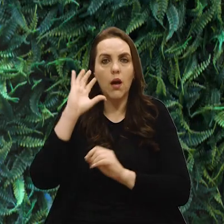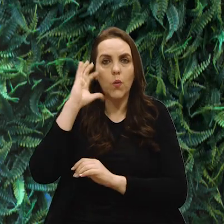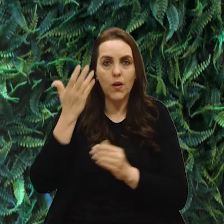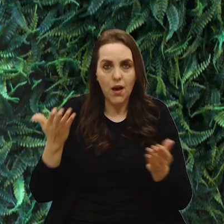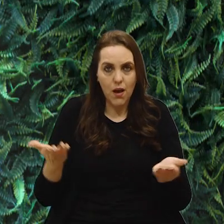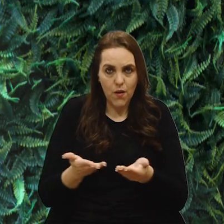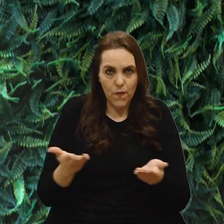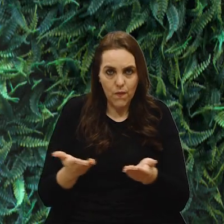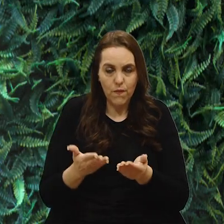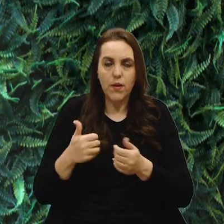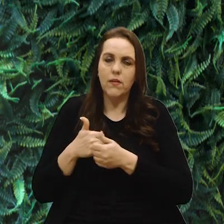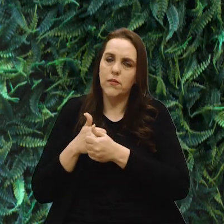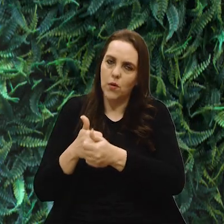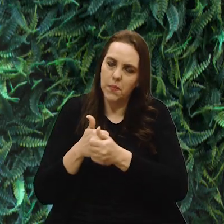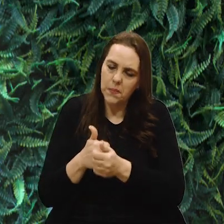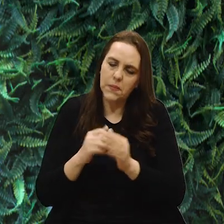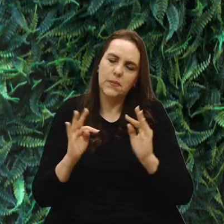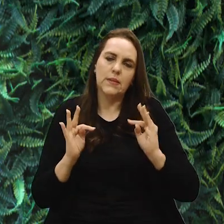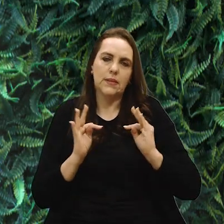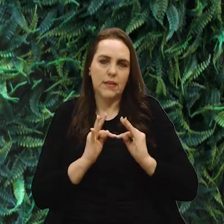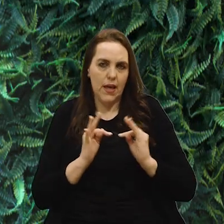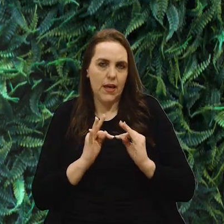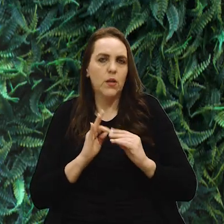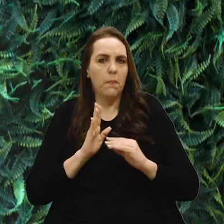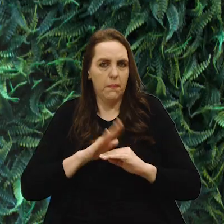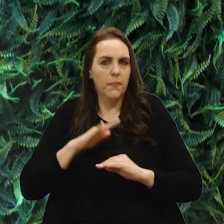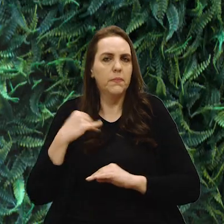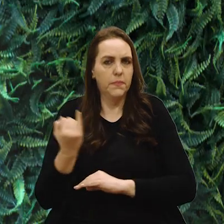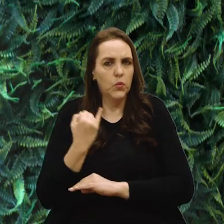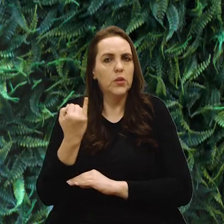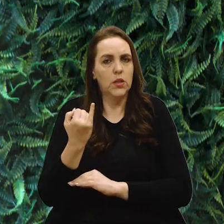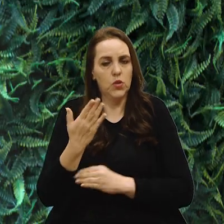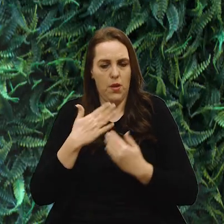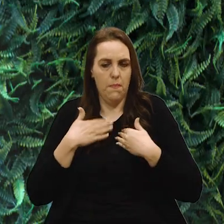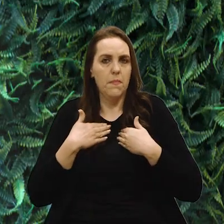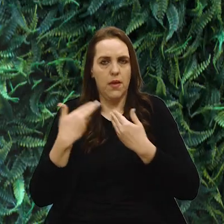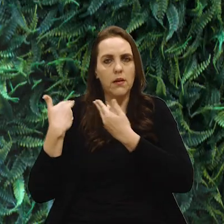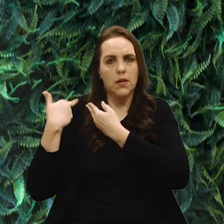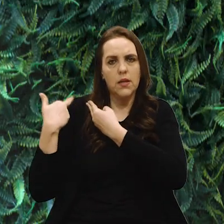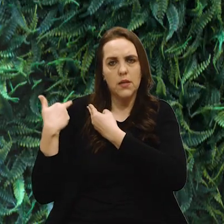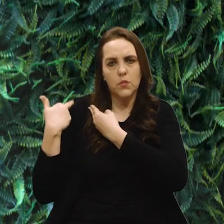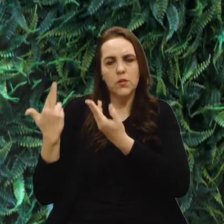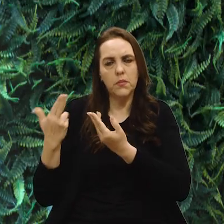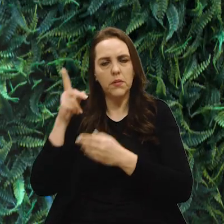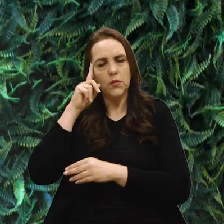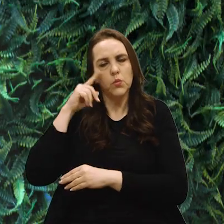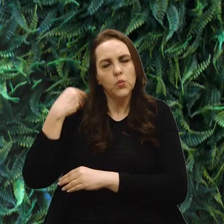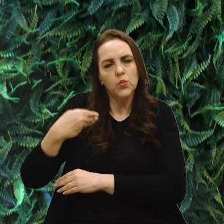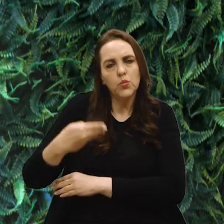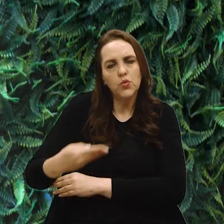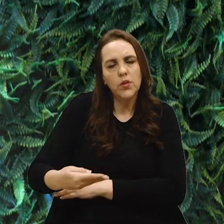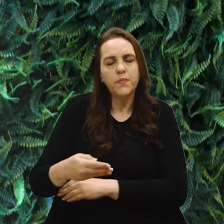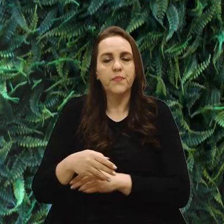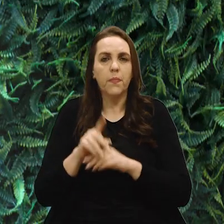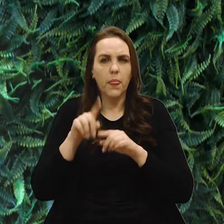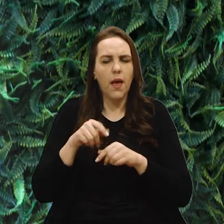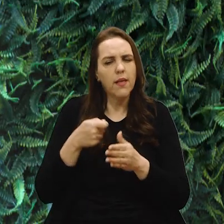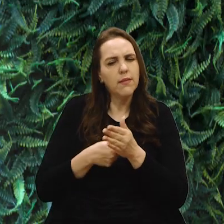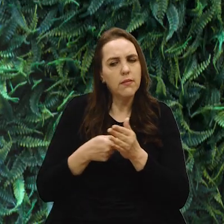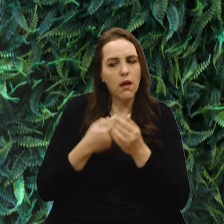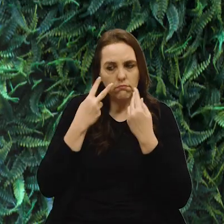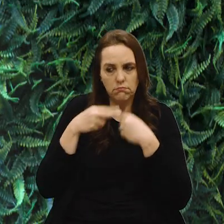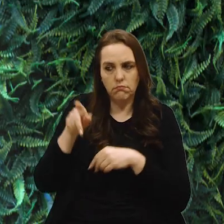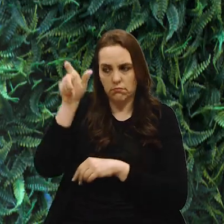fenômeno, tá? E aí no acompanhamento técnico, que é a parte que me cabe mais, assim, no dia a dia, né? É